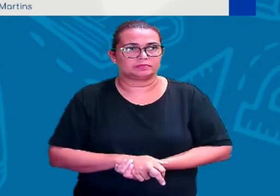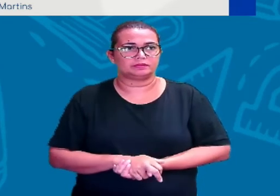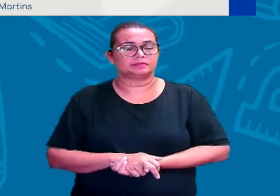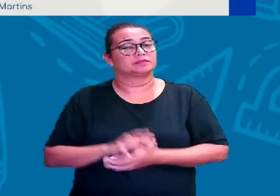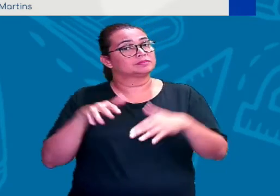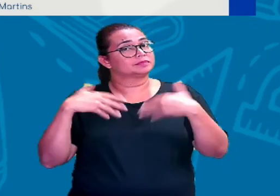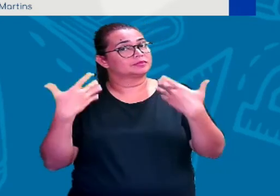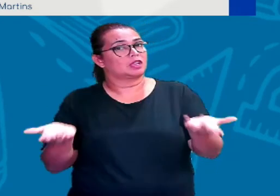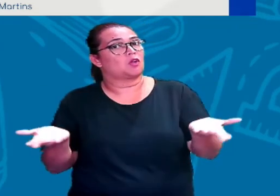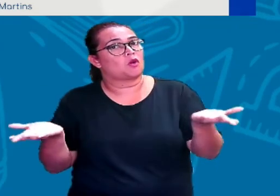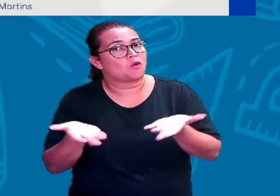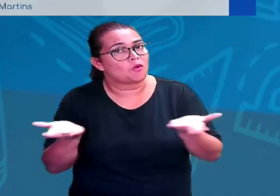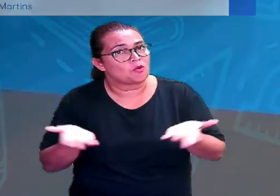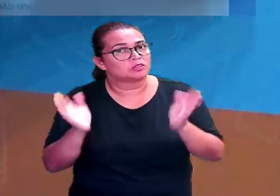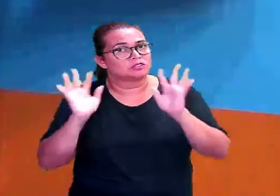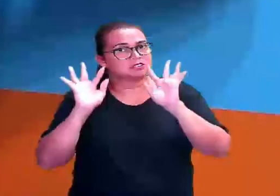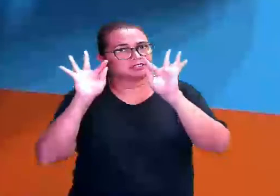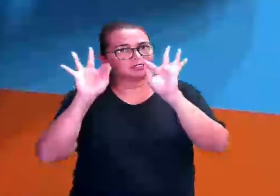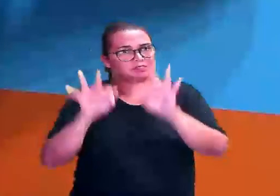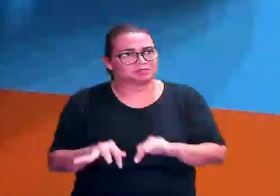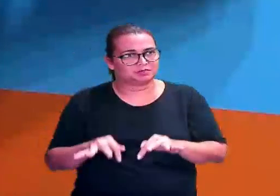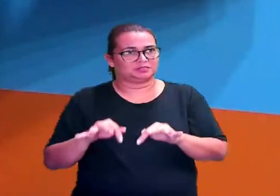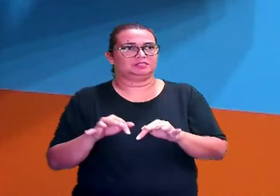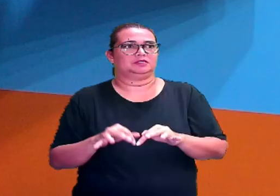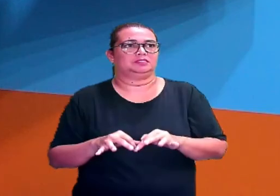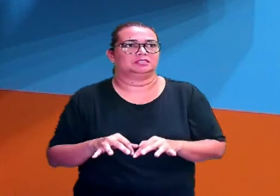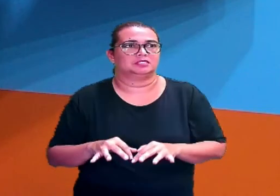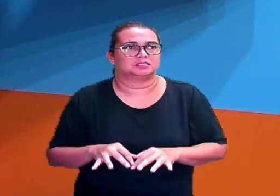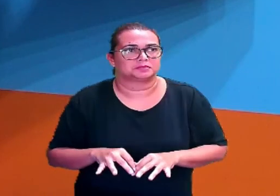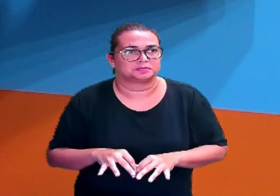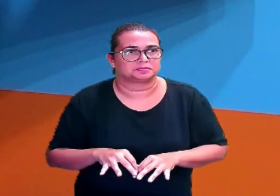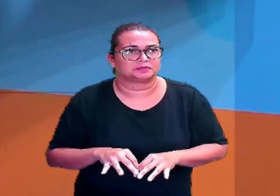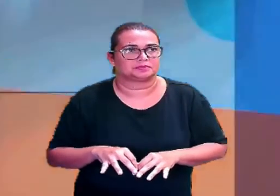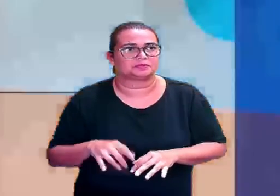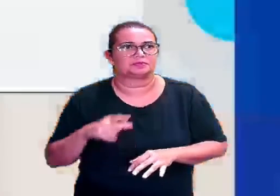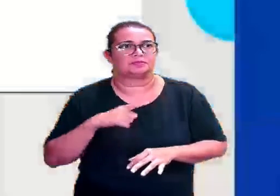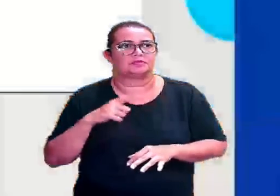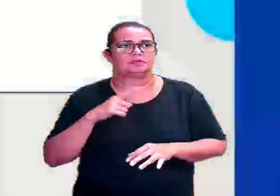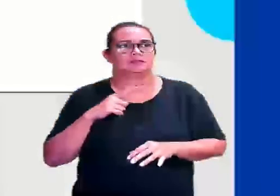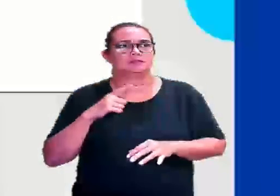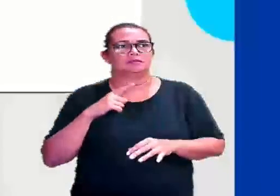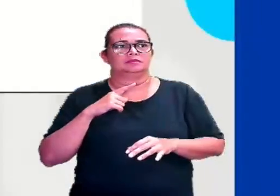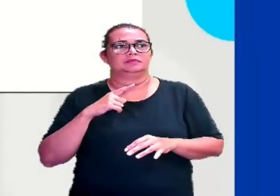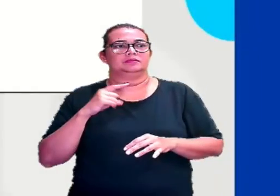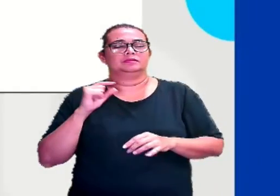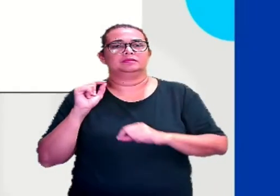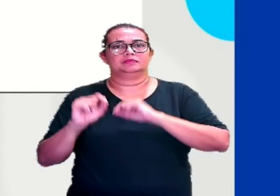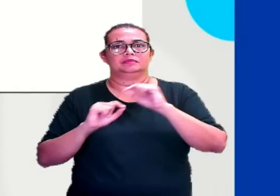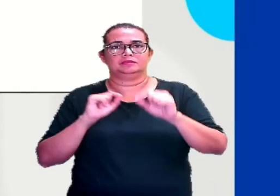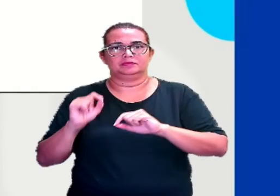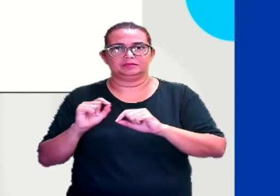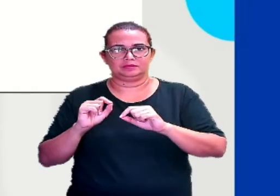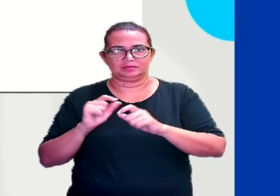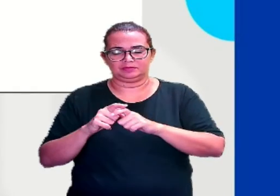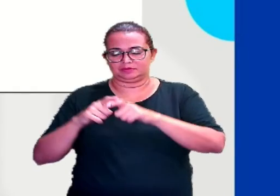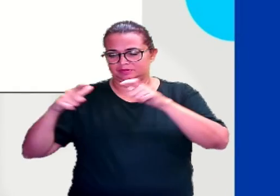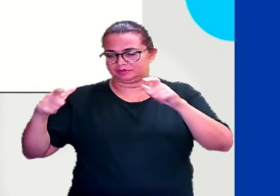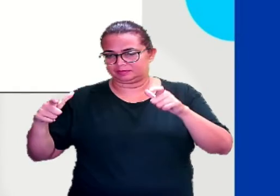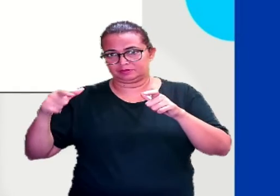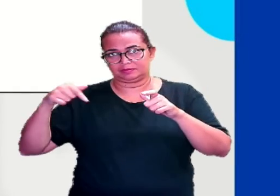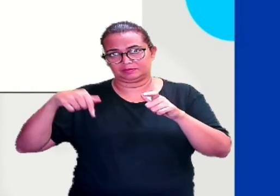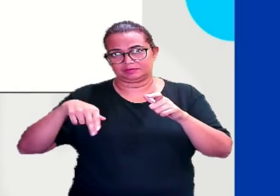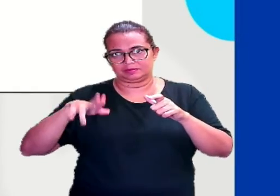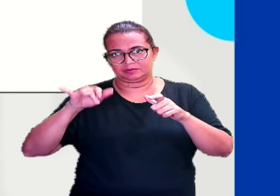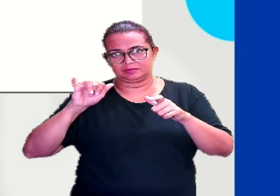Então, por hoje é só, pessoal. Aqui a gente tem a maior quantidade de comunidades quilombolas no estado